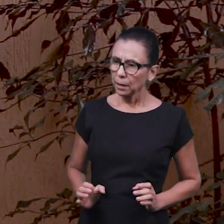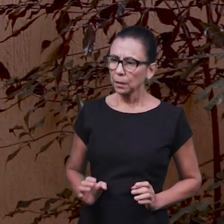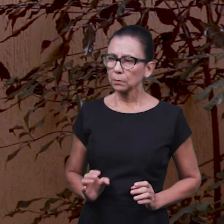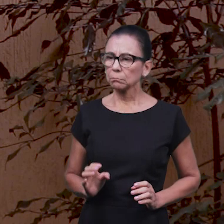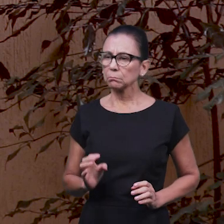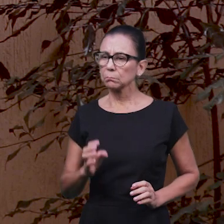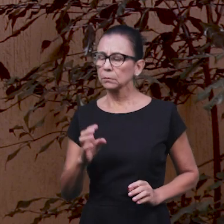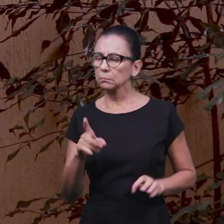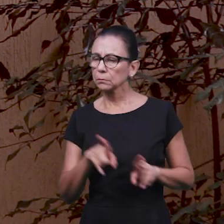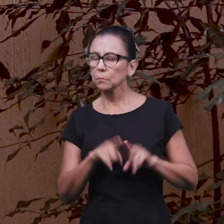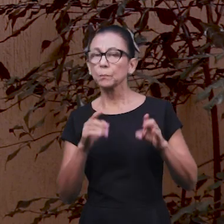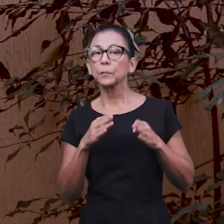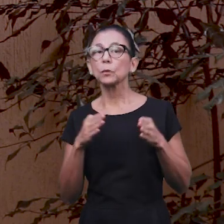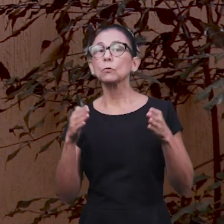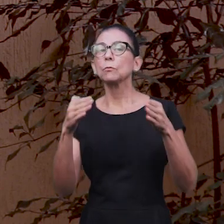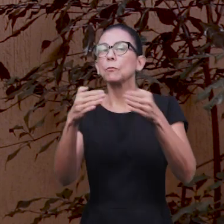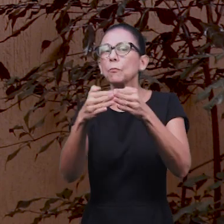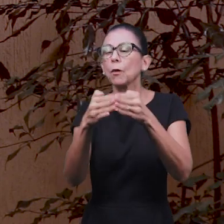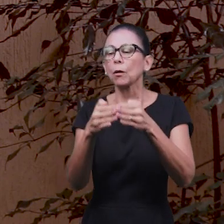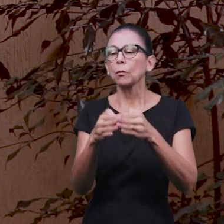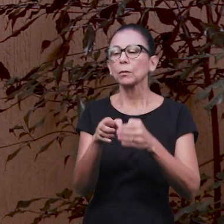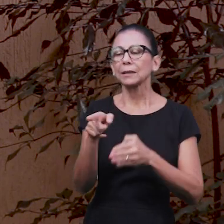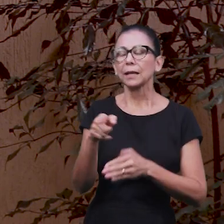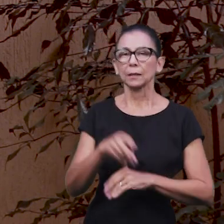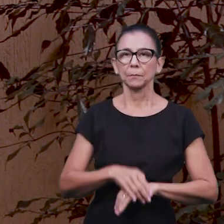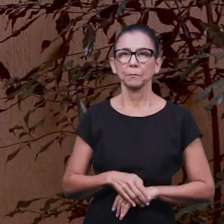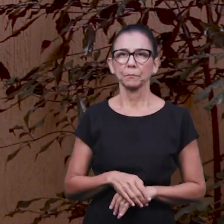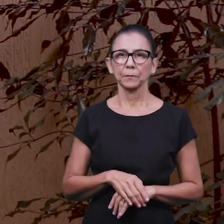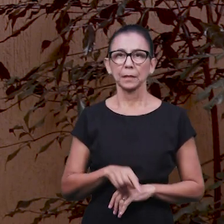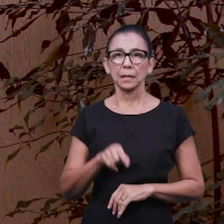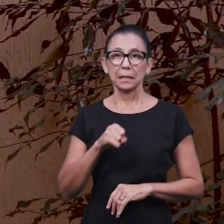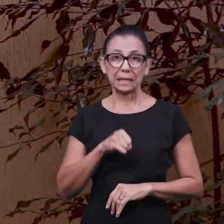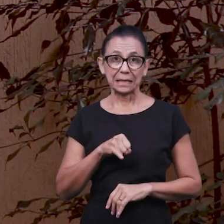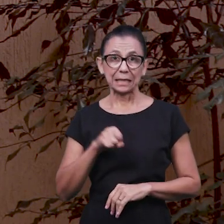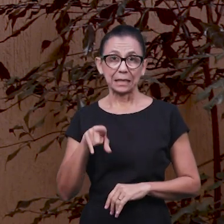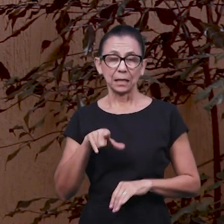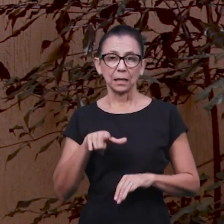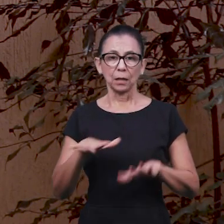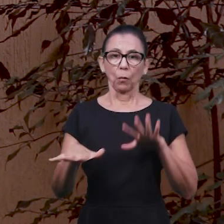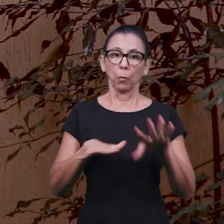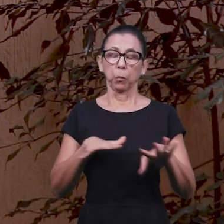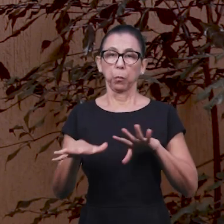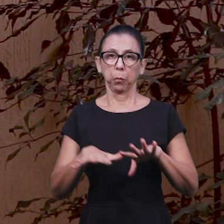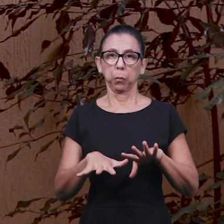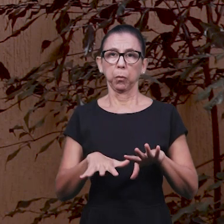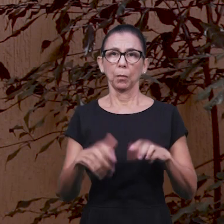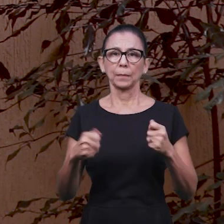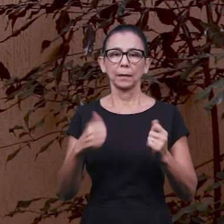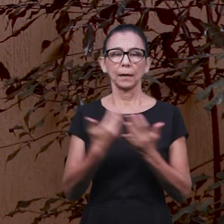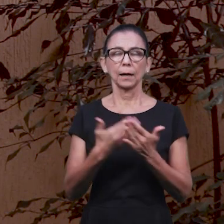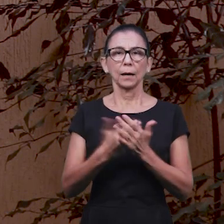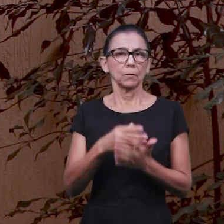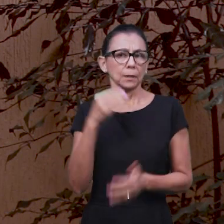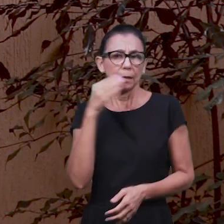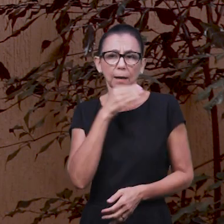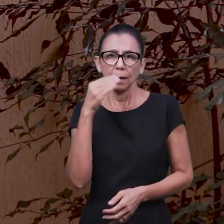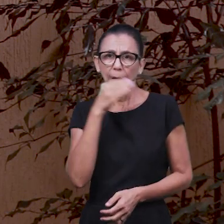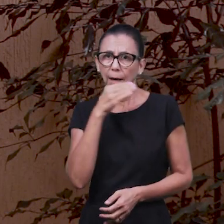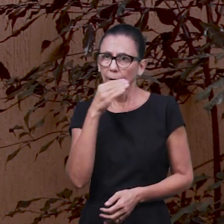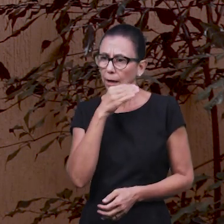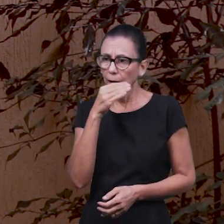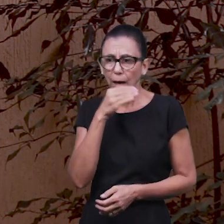atenção. Por quê? Um comportamento mais agitado, vocês vão ter que dar uma aula mais rápida. Vai exigir um manejo